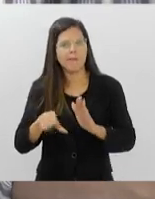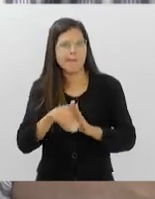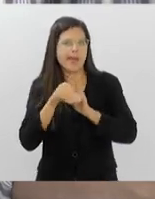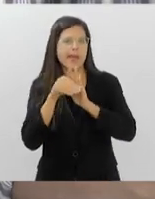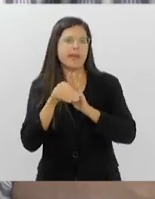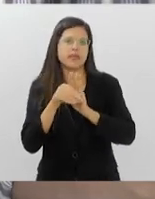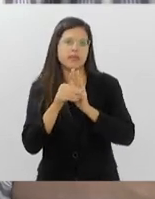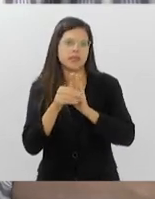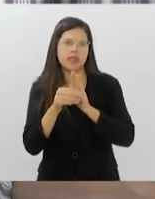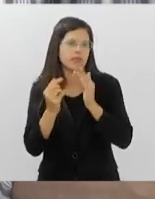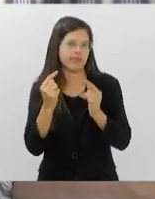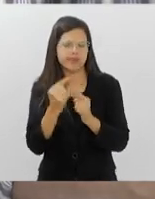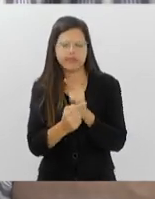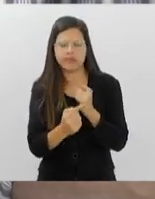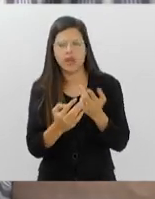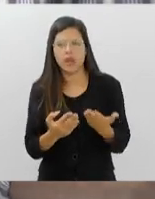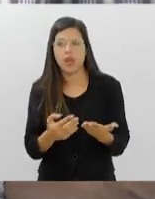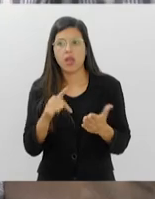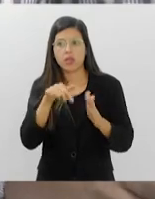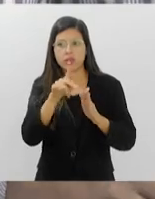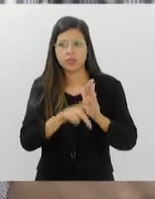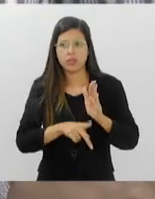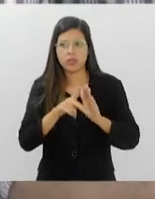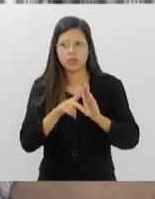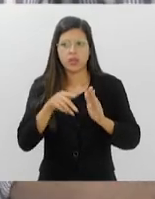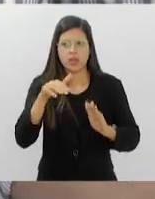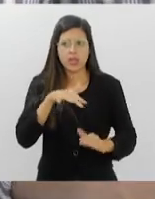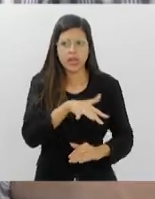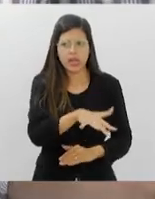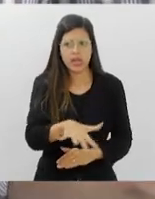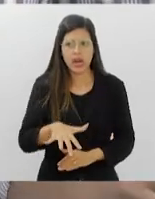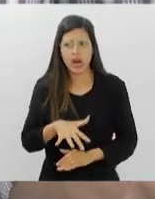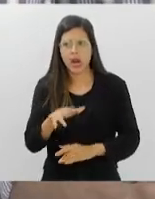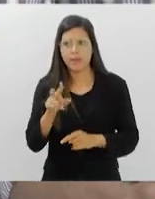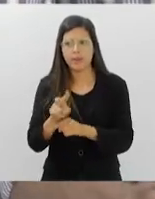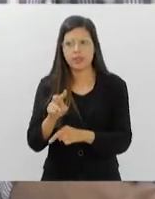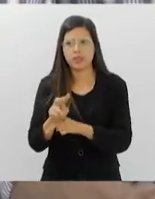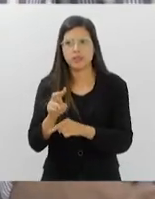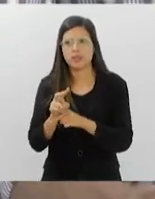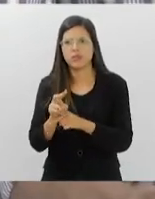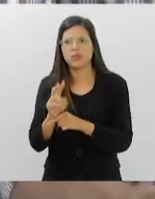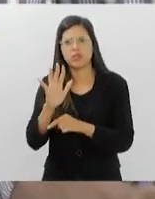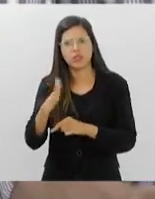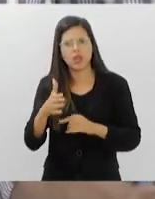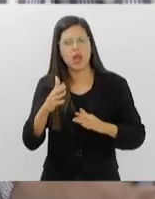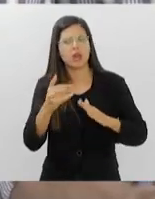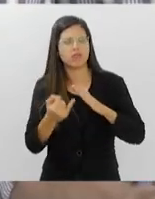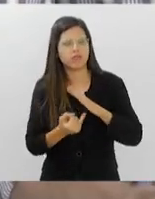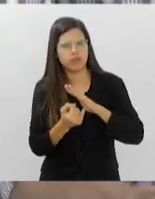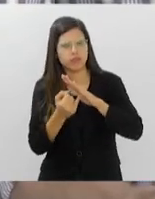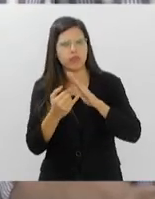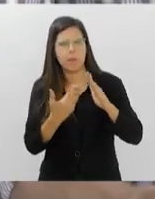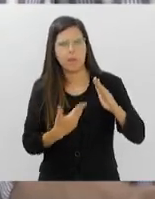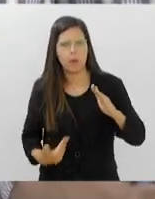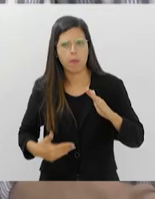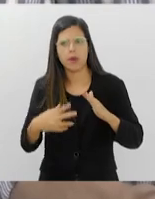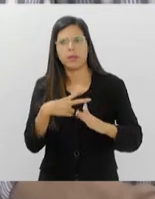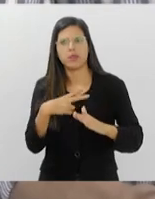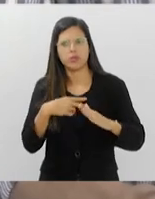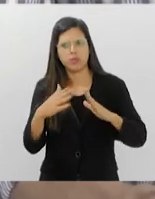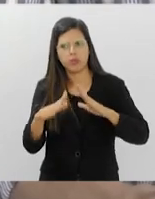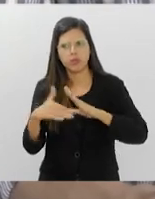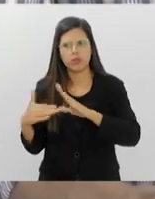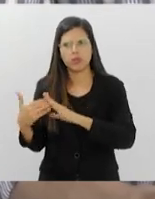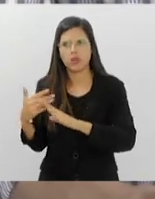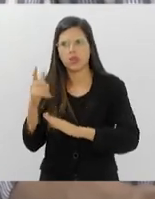quem tem áreas que possam ser preservadas, receber algum de entidades públicas, privadas, etc. Aí ele se interessou